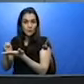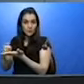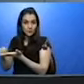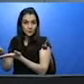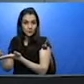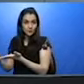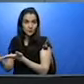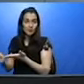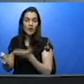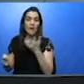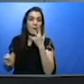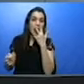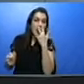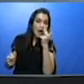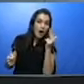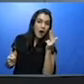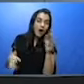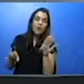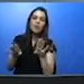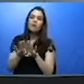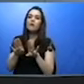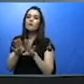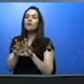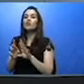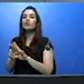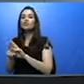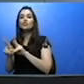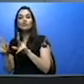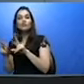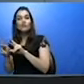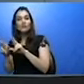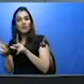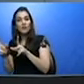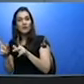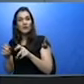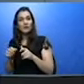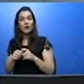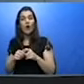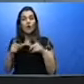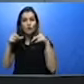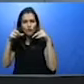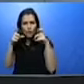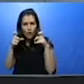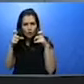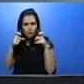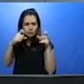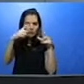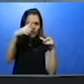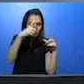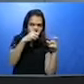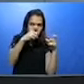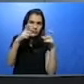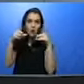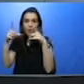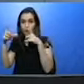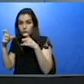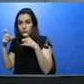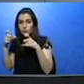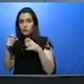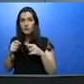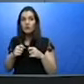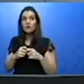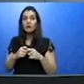uma semelhança e uma diferença entre elas. Tira uma foto da atividade, faz com